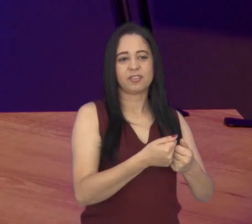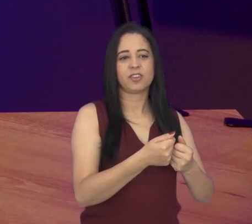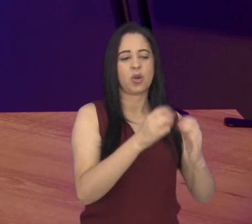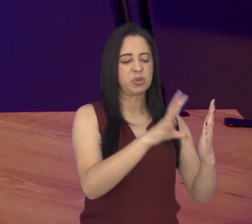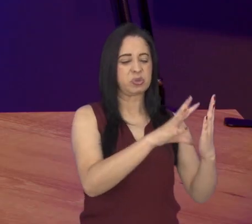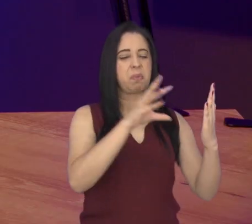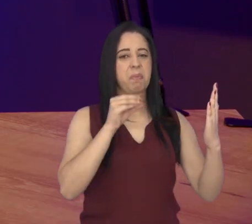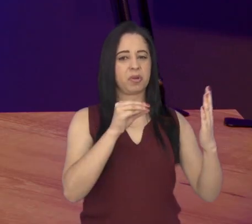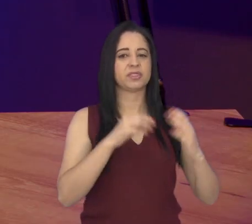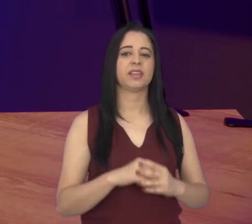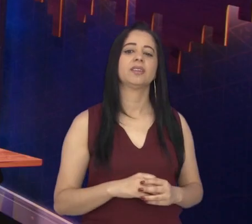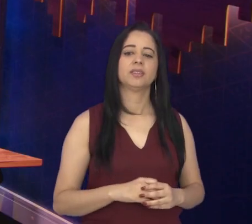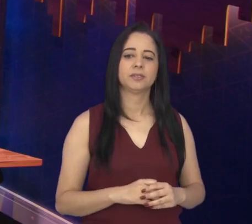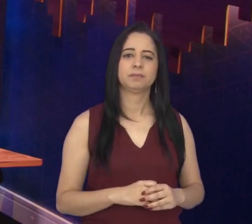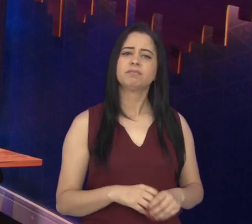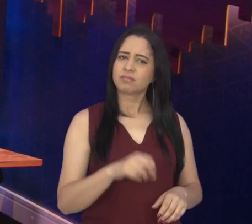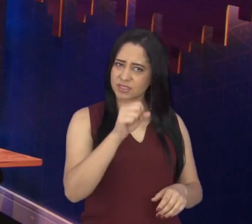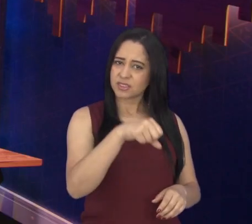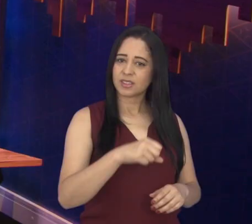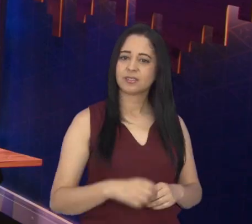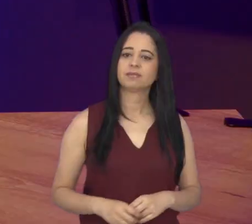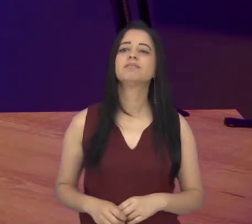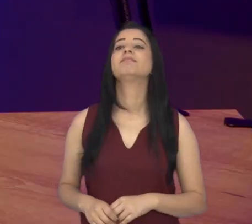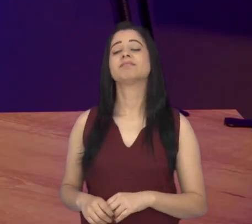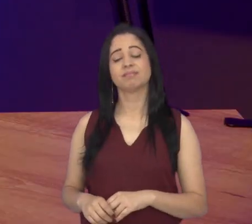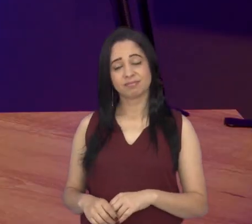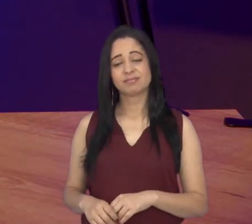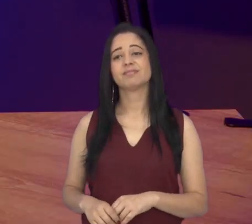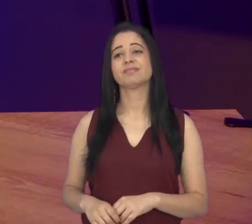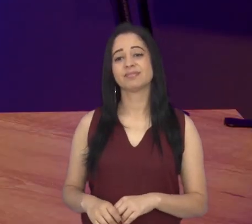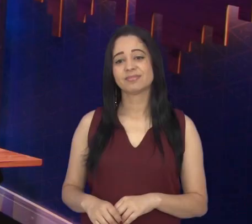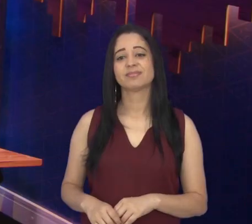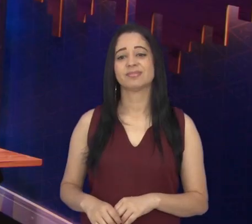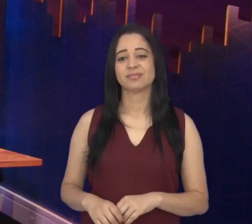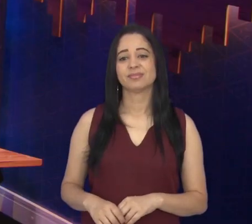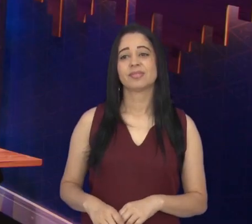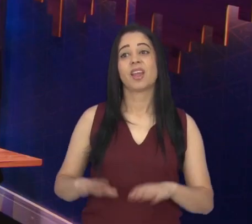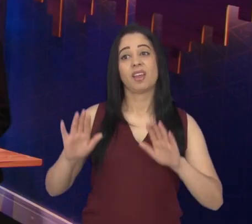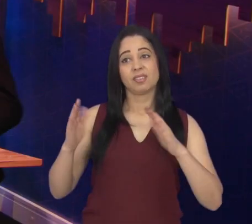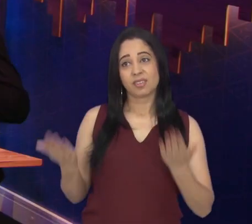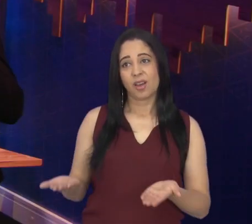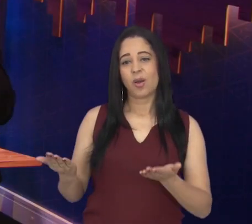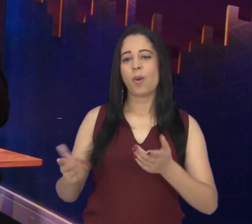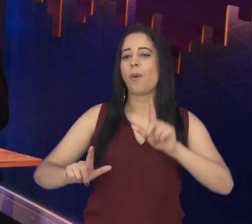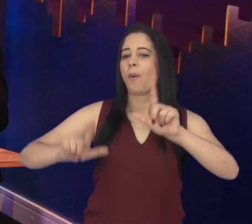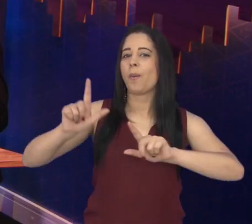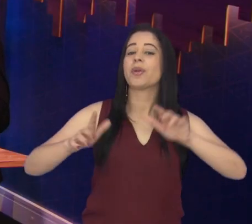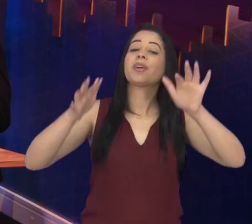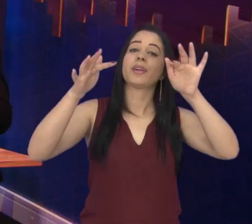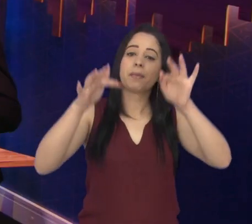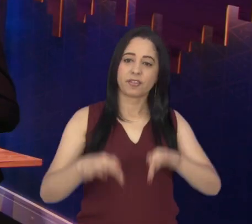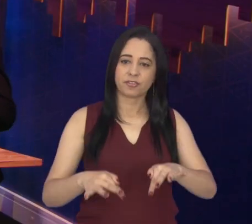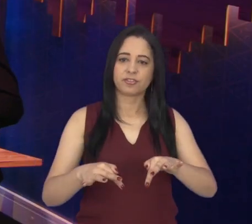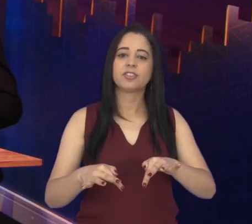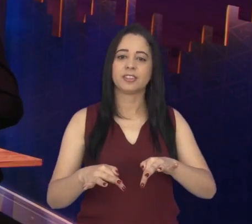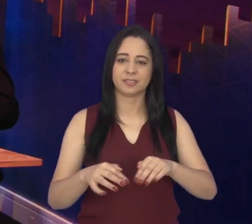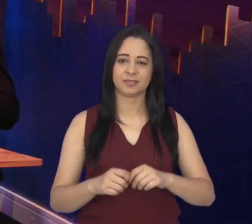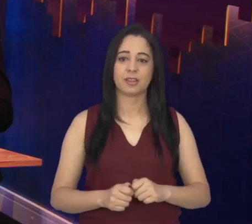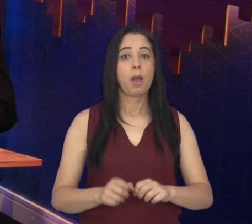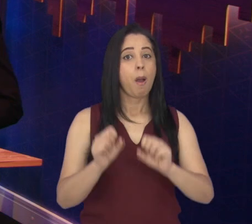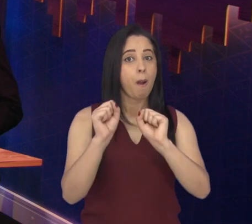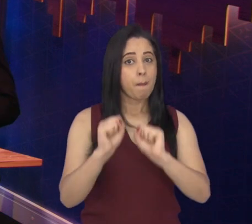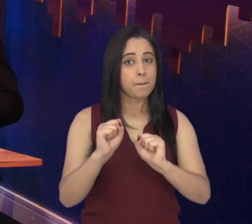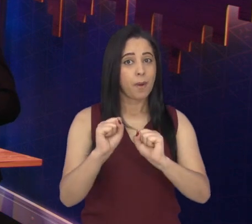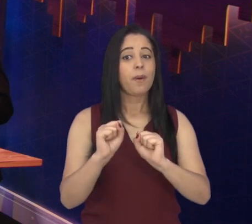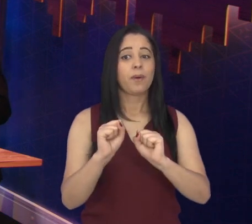né, tanto nos filmes quanto na vida real. E eu acho que é isso, né, Samu? É isso, galera. E a gente fica por aqui hoje.